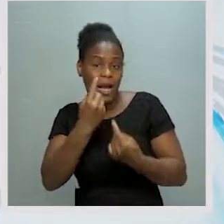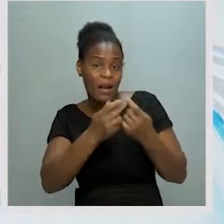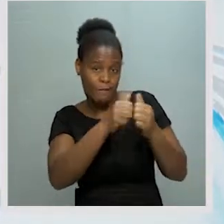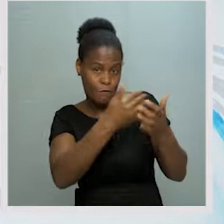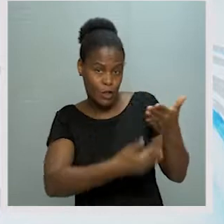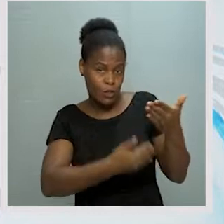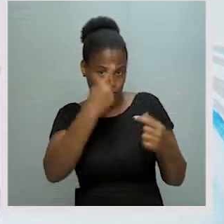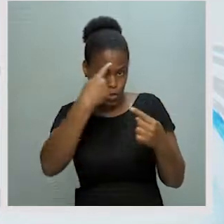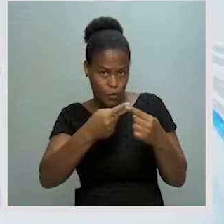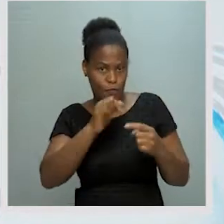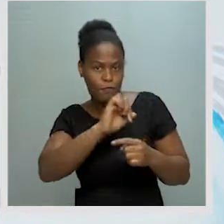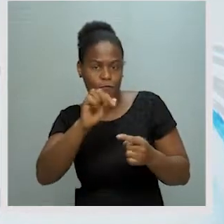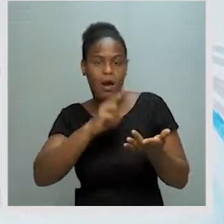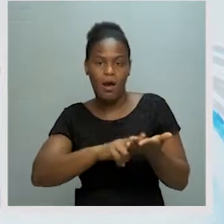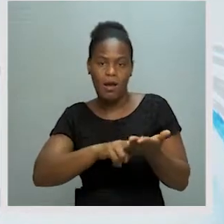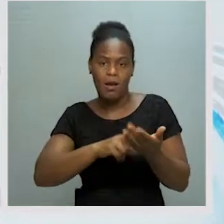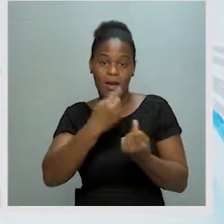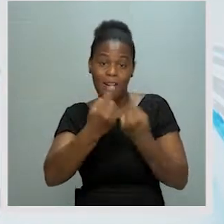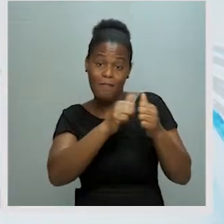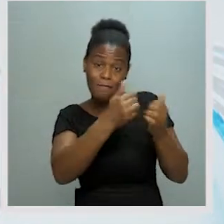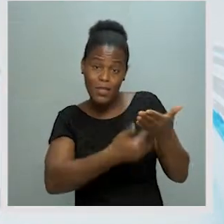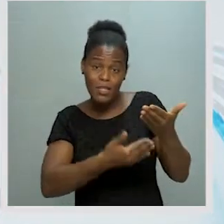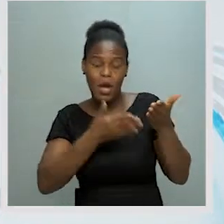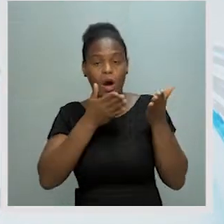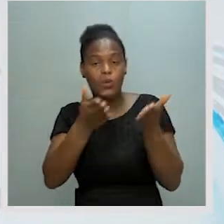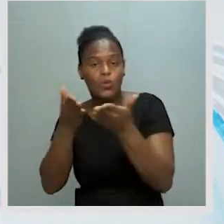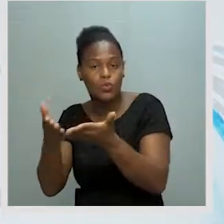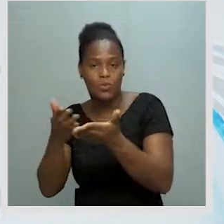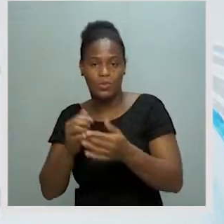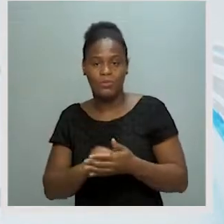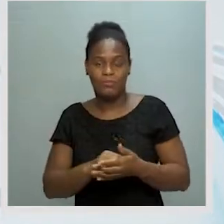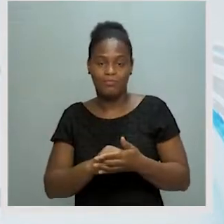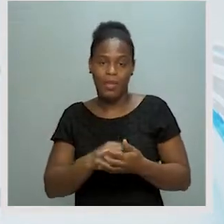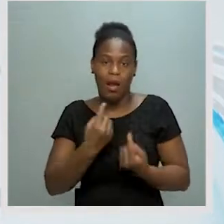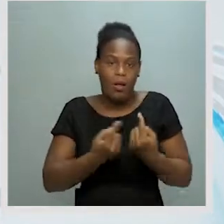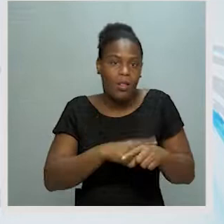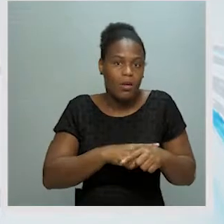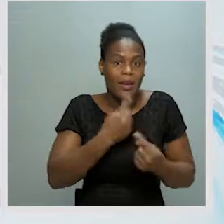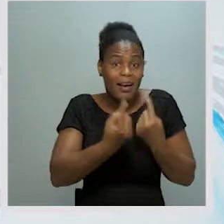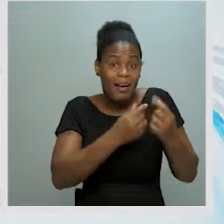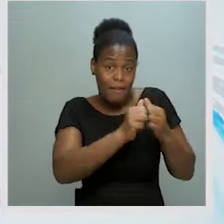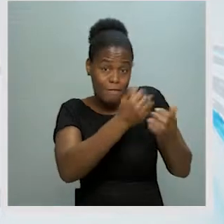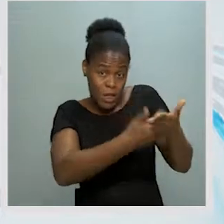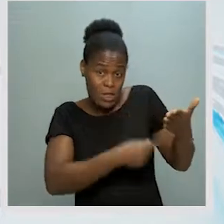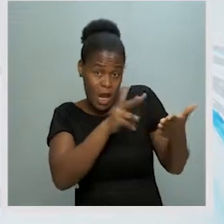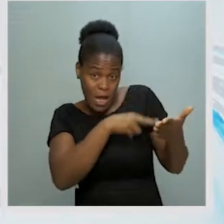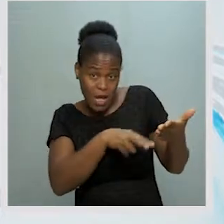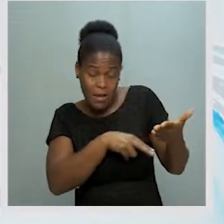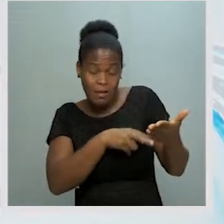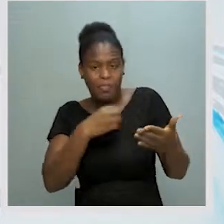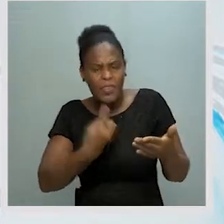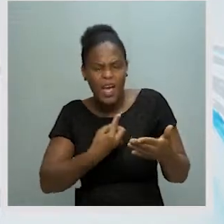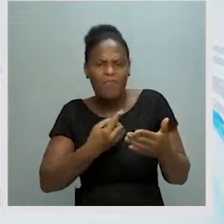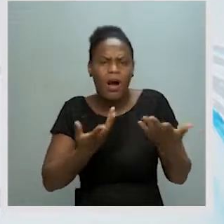concreto. Cada ficha ajuda-nos no momento oportuno. Cada ficha deve ser uma ficha daquilo que